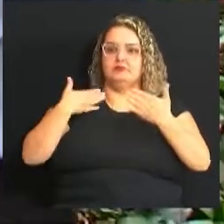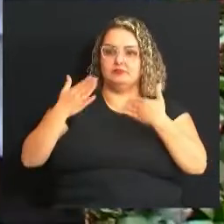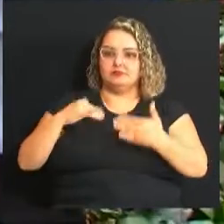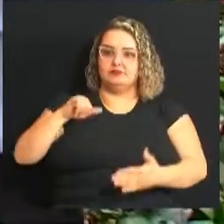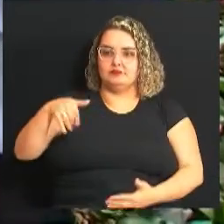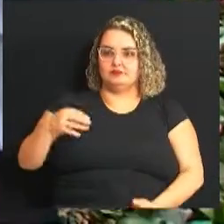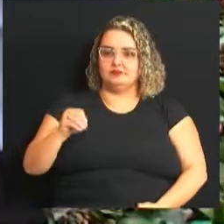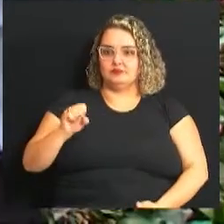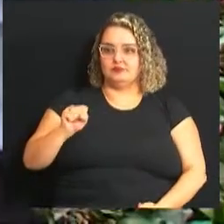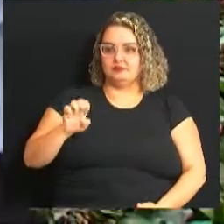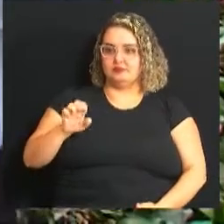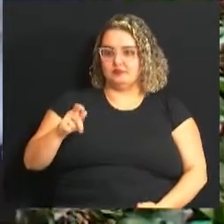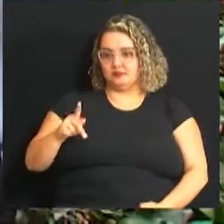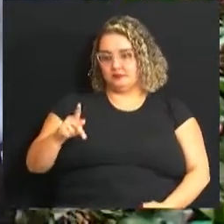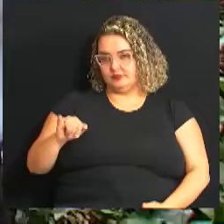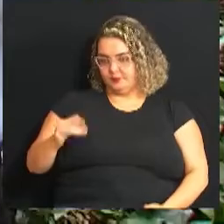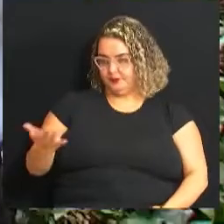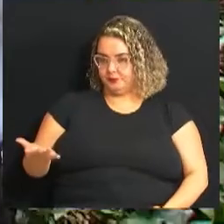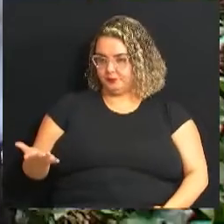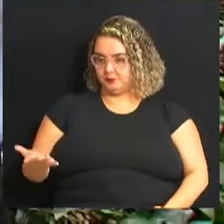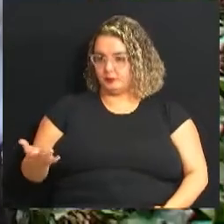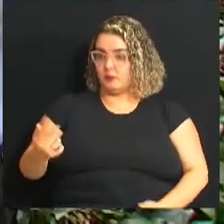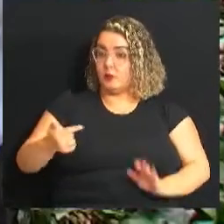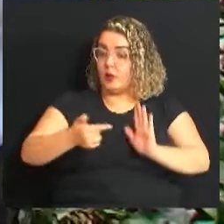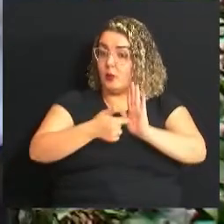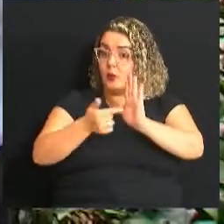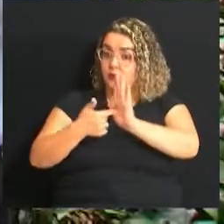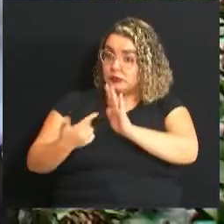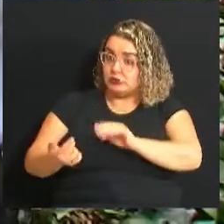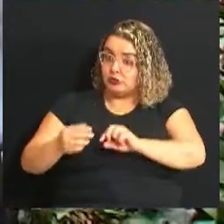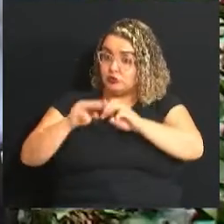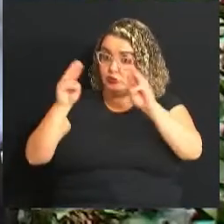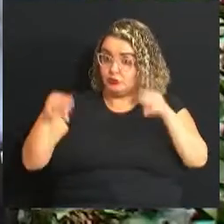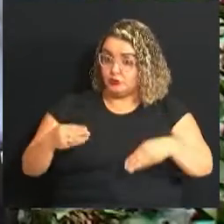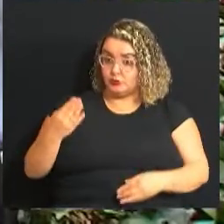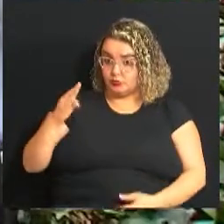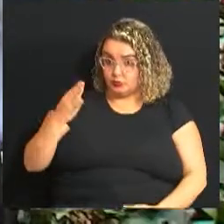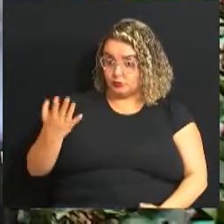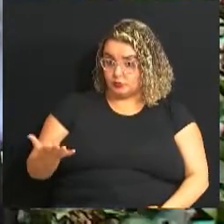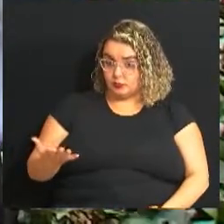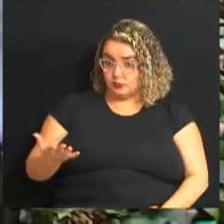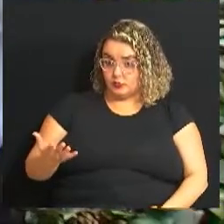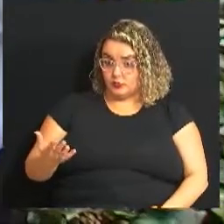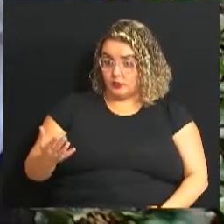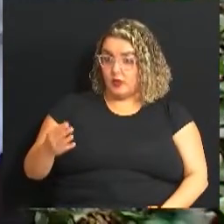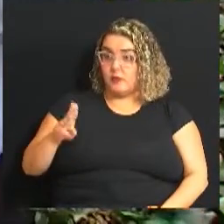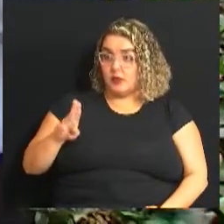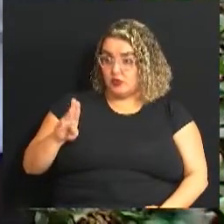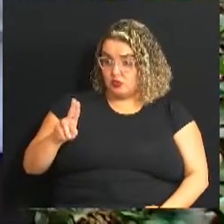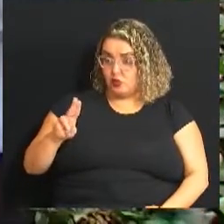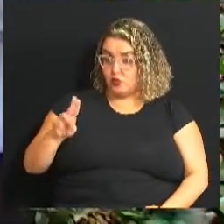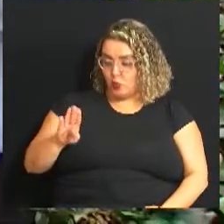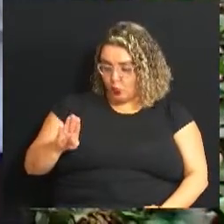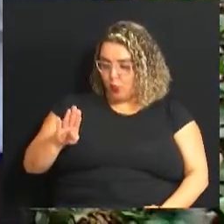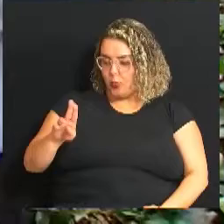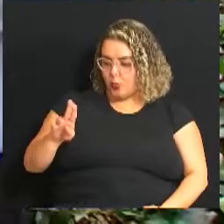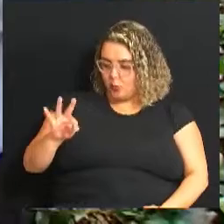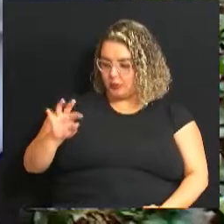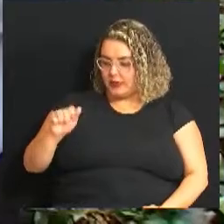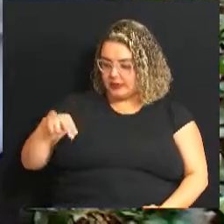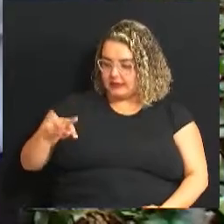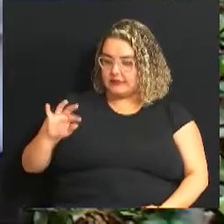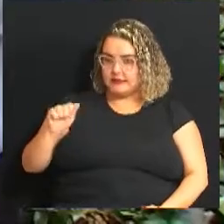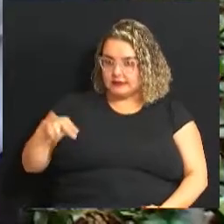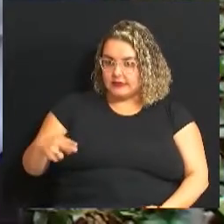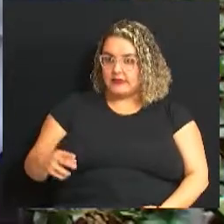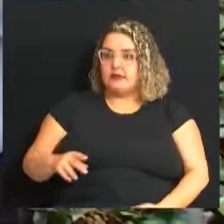com o Giuseppe. A gente mostrou aí essa parte do Museu Biológico, né? Mas o Butantã, ele tem muito mais coisas, né? A gente foi no